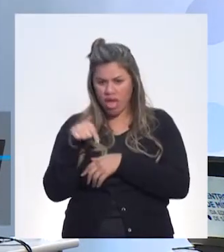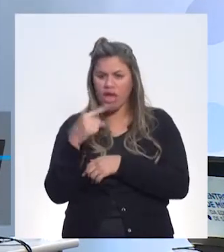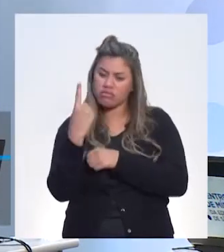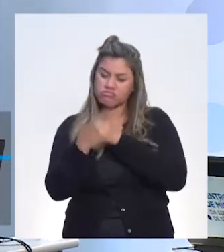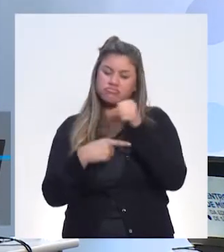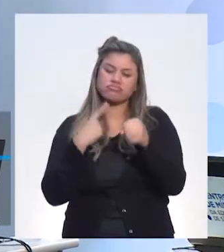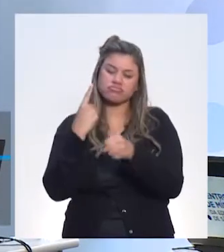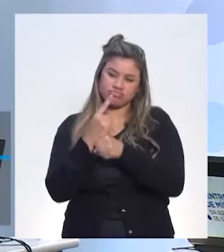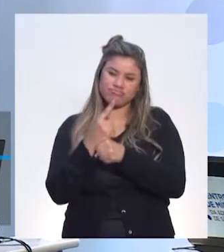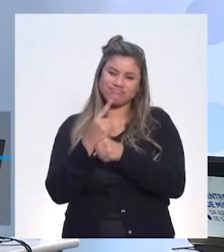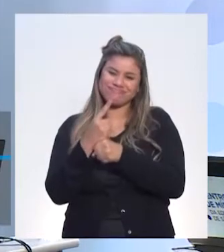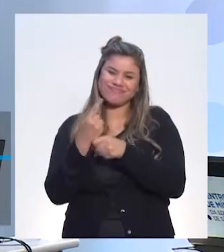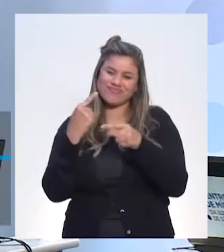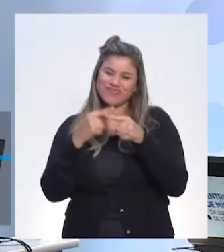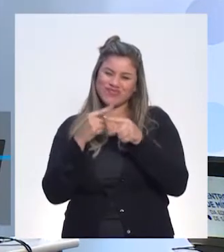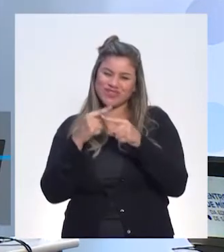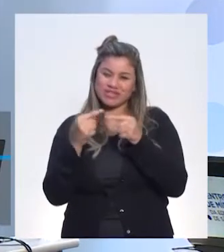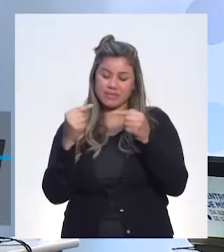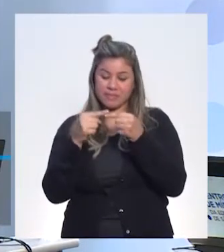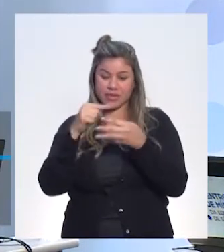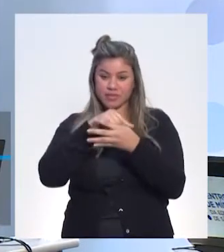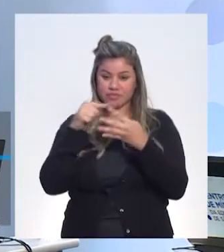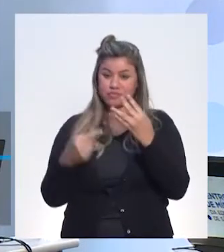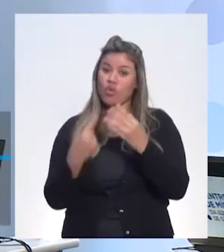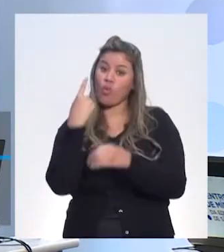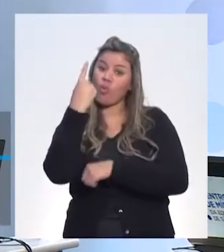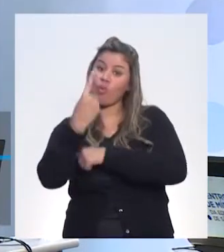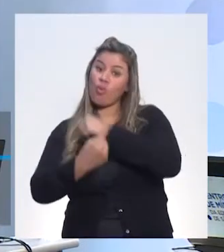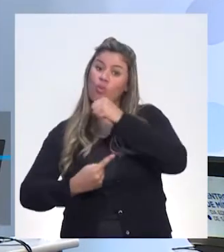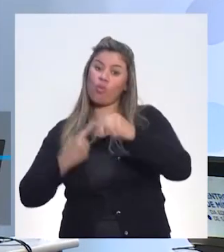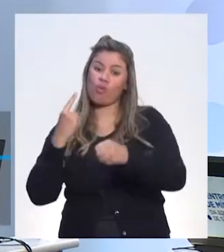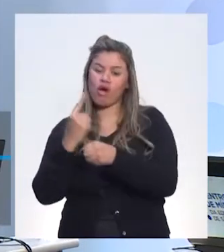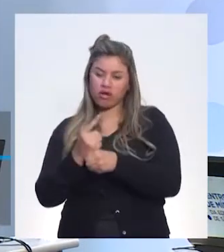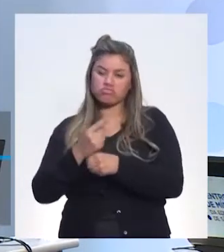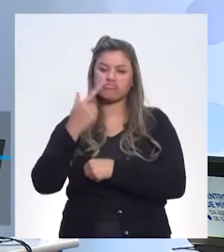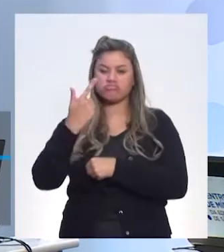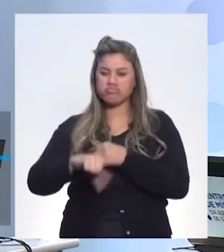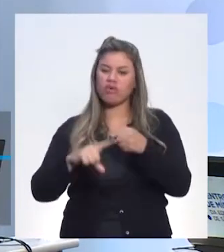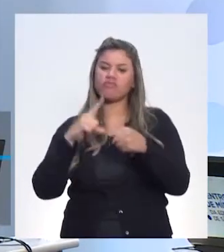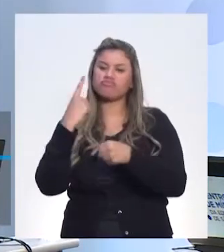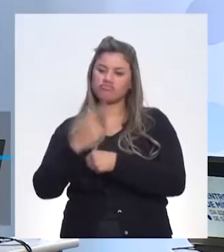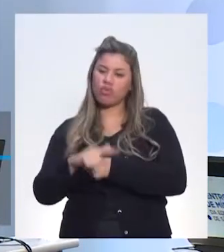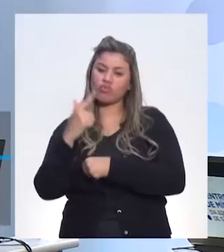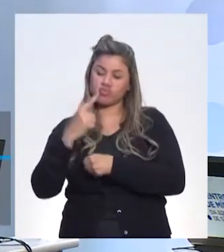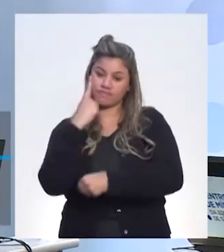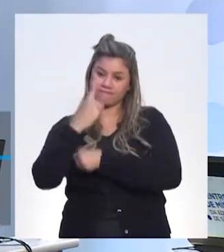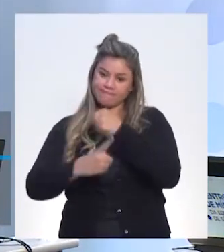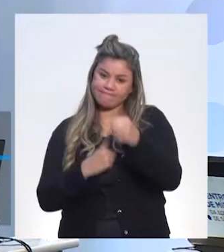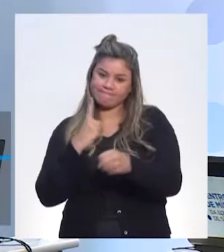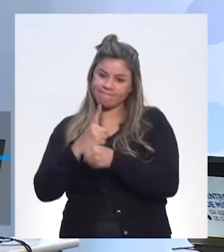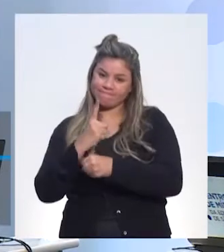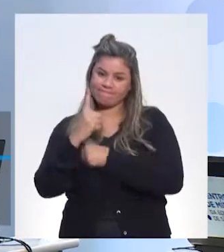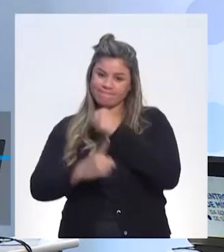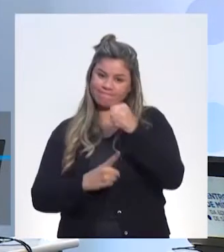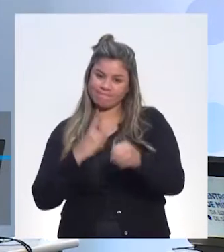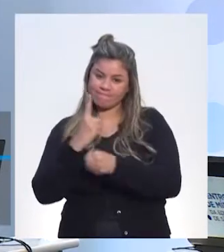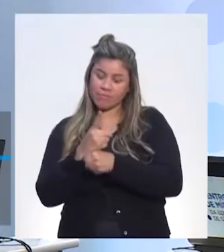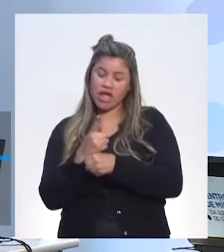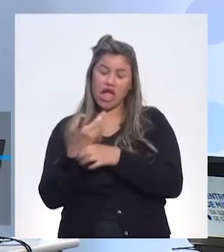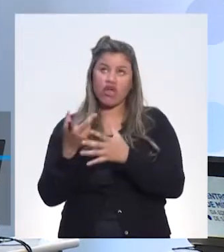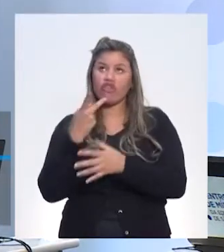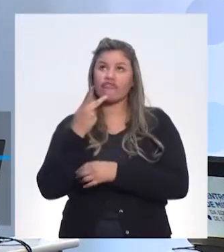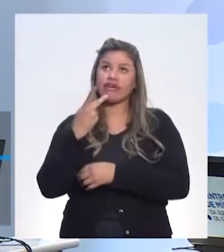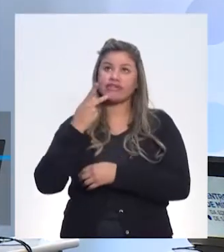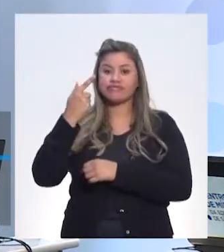um ano. Por isso que chama estações do ano. Elas se repetem a cada ano. Eu não estou querendo dizer que